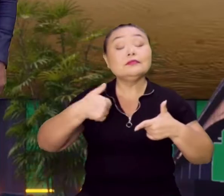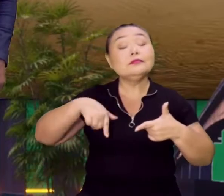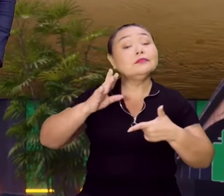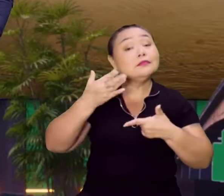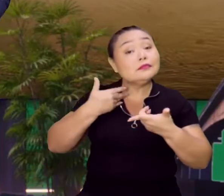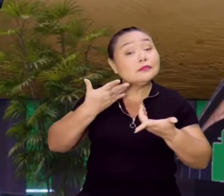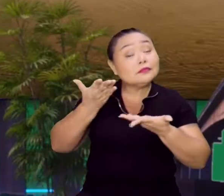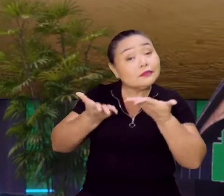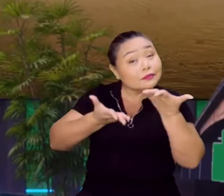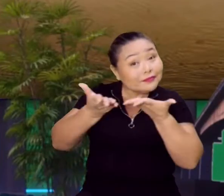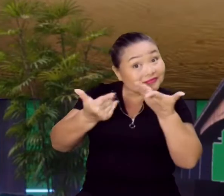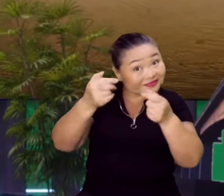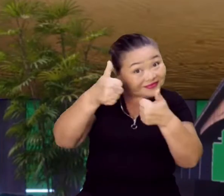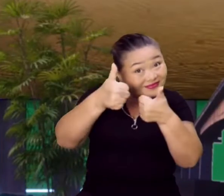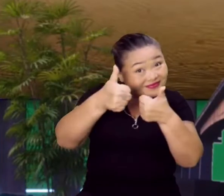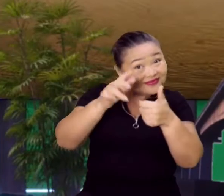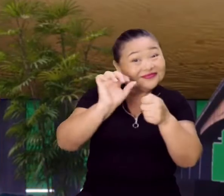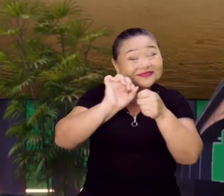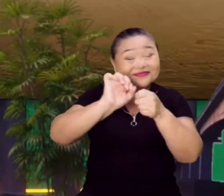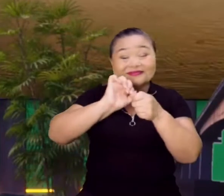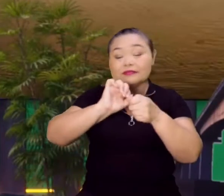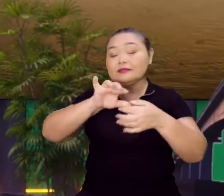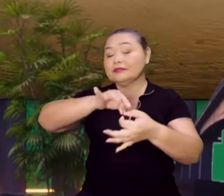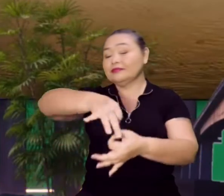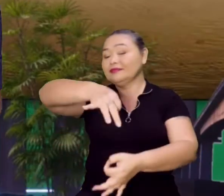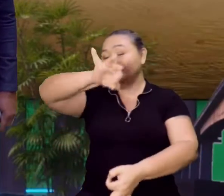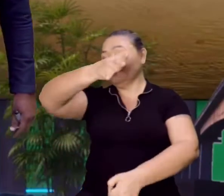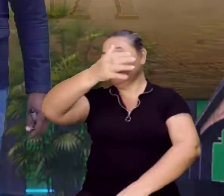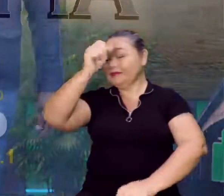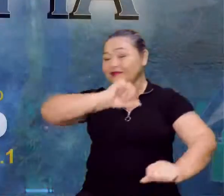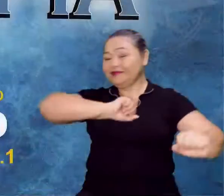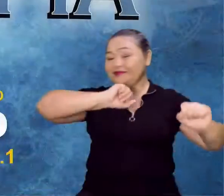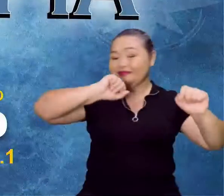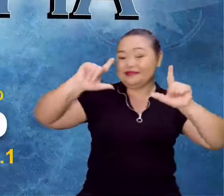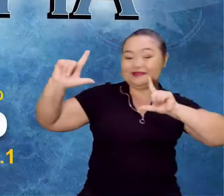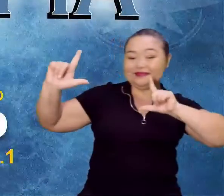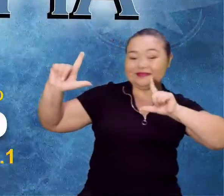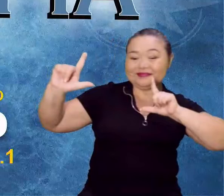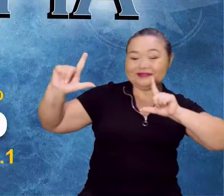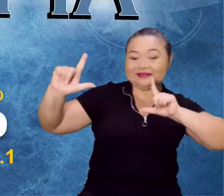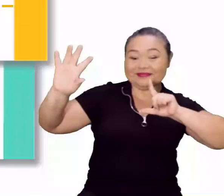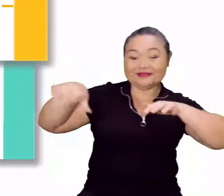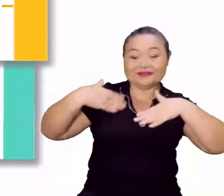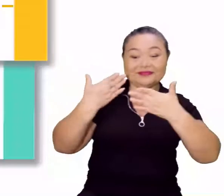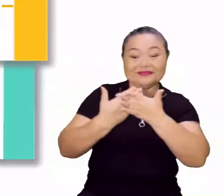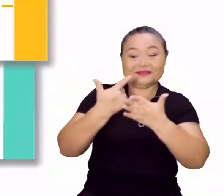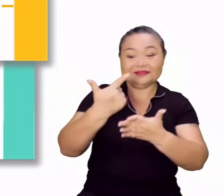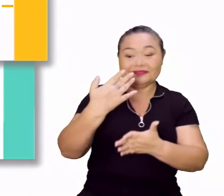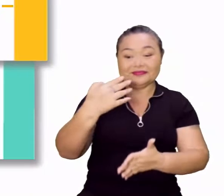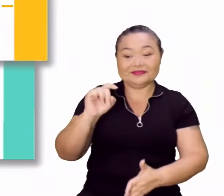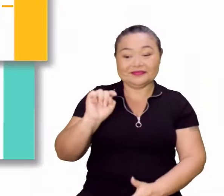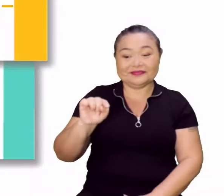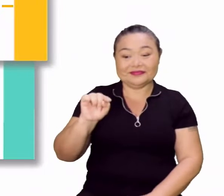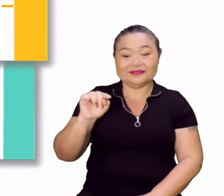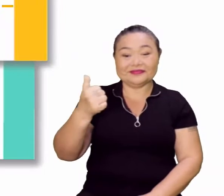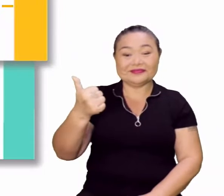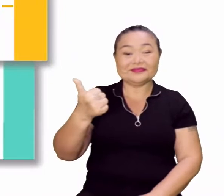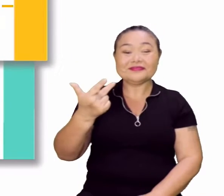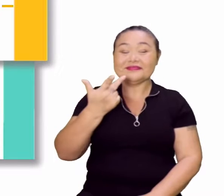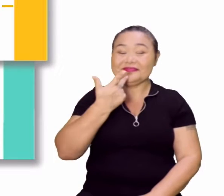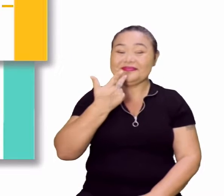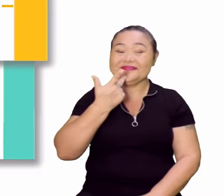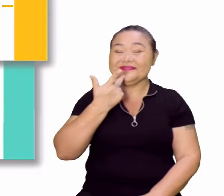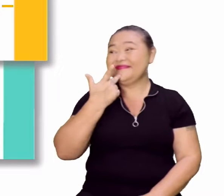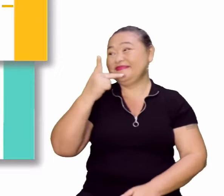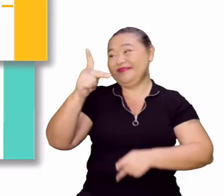para lhe assessorar, beleza? Sem mais delongas, vamos lá no quadro, meu diretor. Nossa aula 24.1,